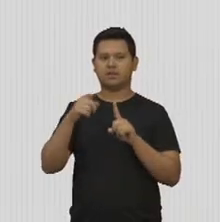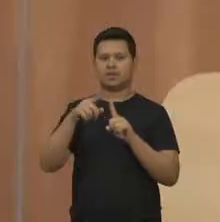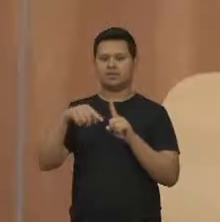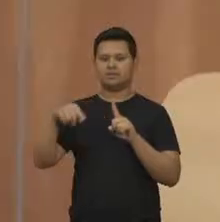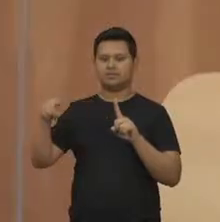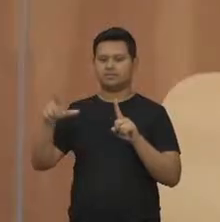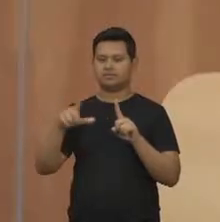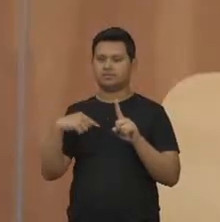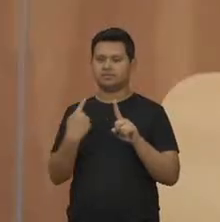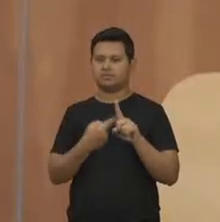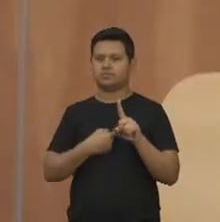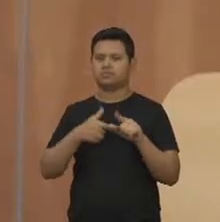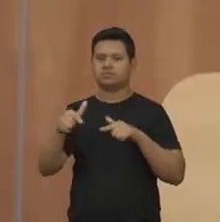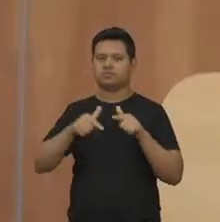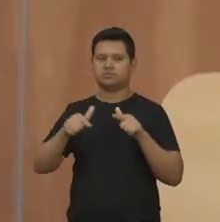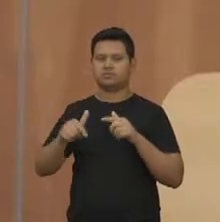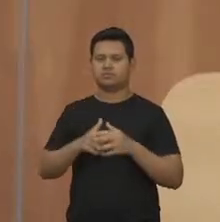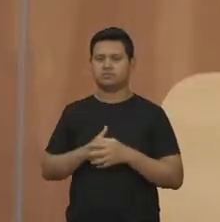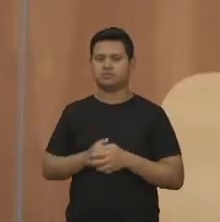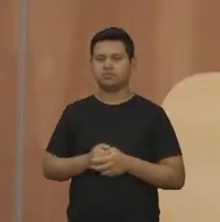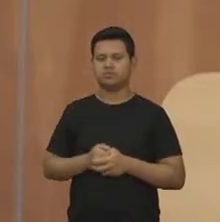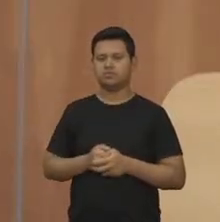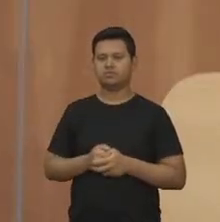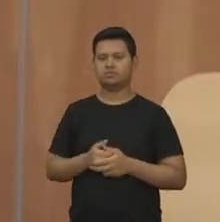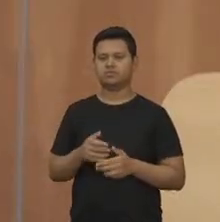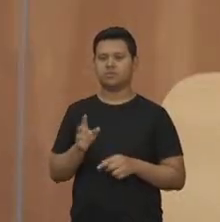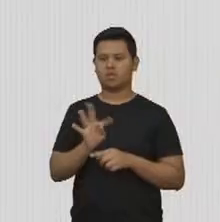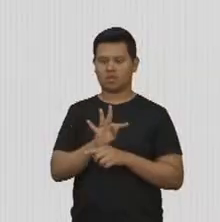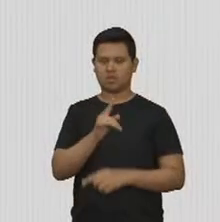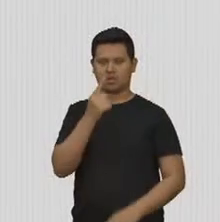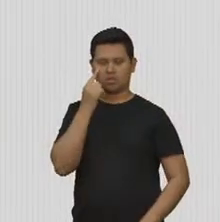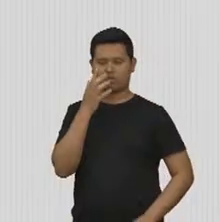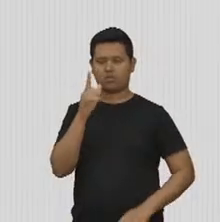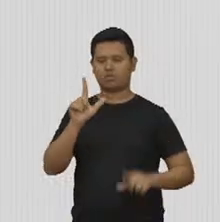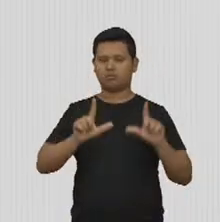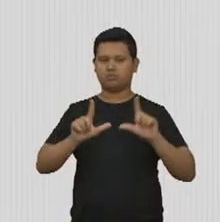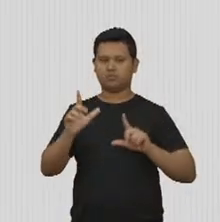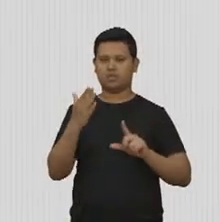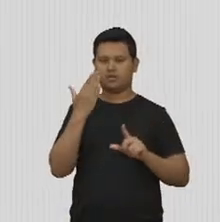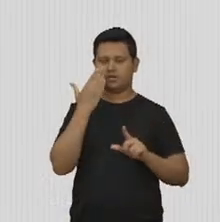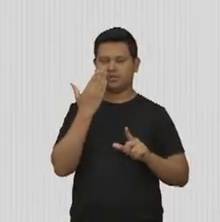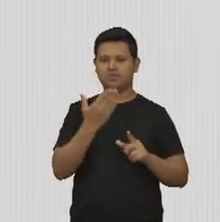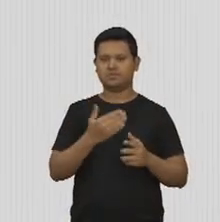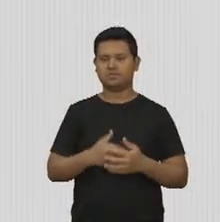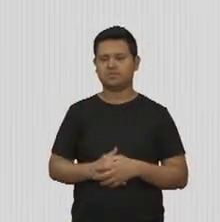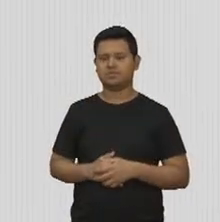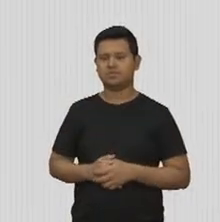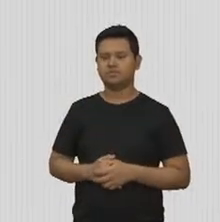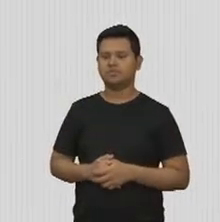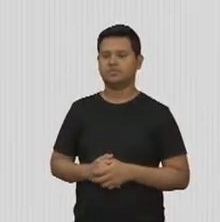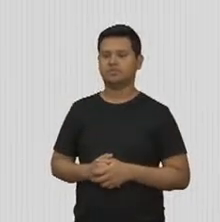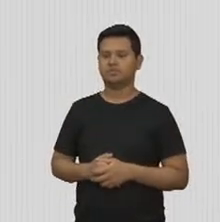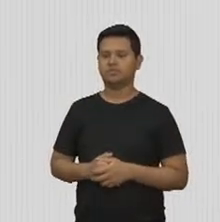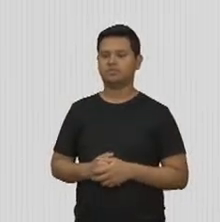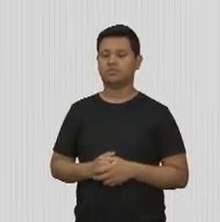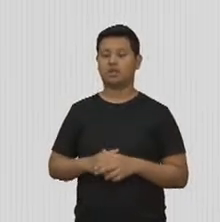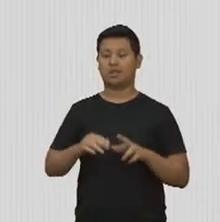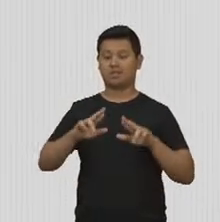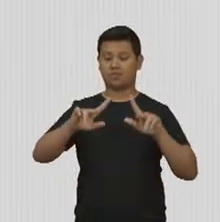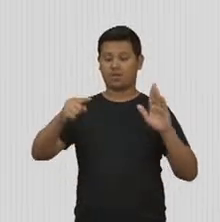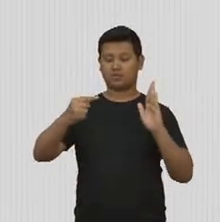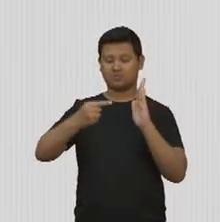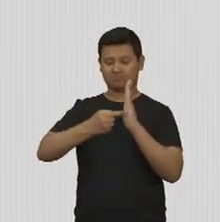gabinete, Gabinete 9 aqui na Câmara. A técnica pode colocar o segundo slide, por favor? Essas aí são as denúncias que